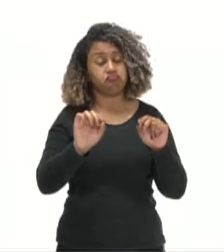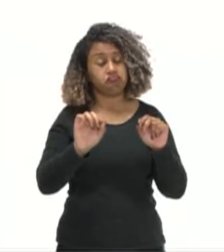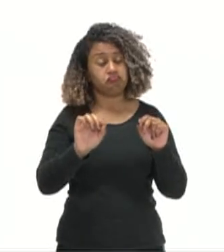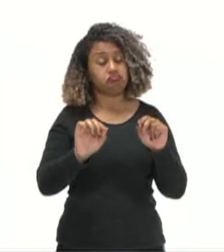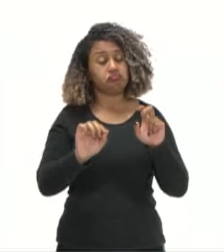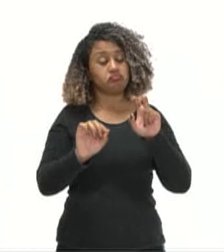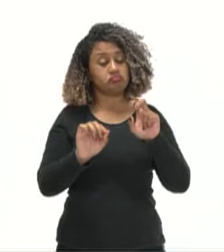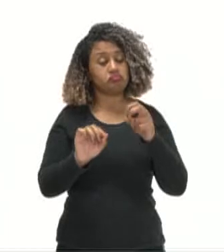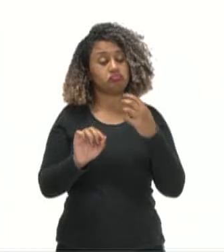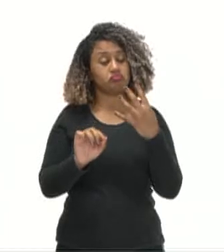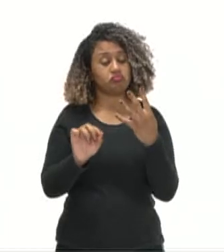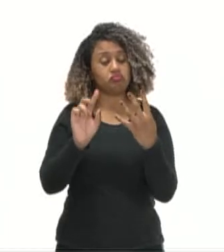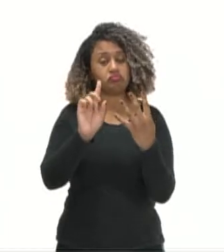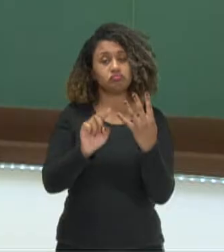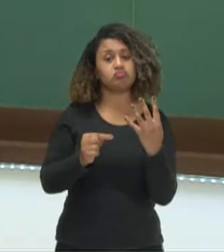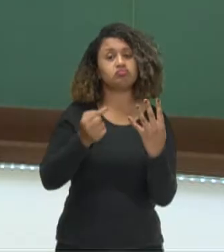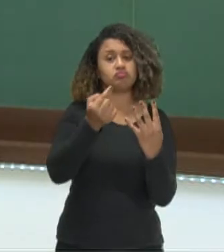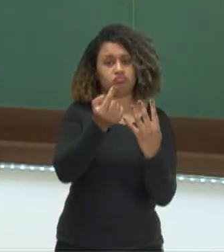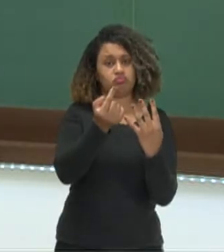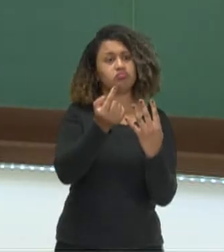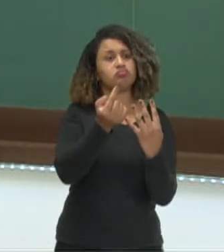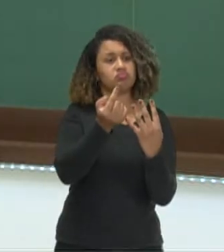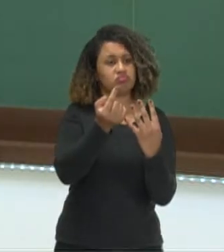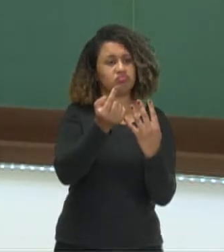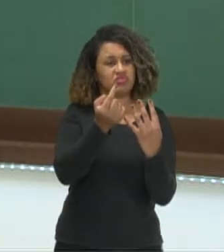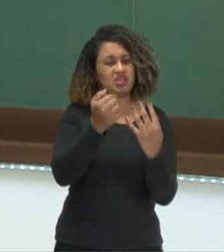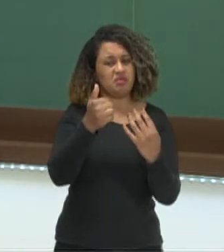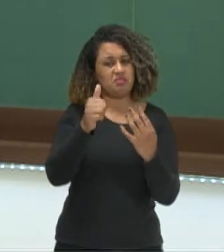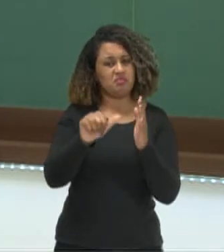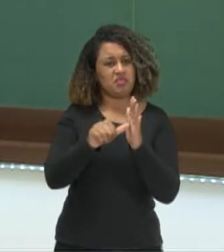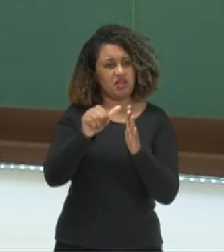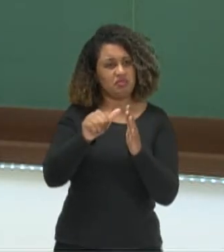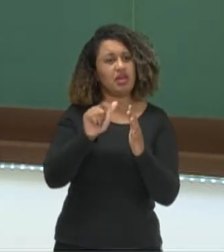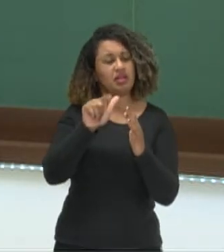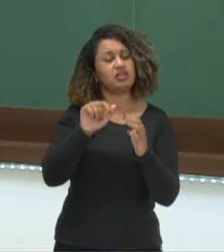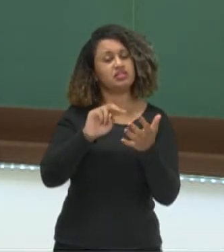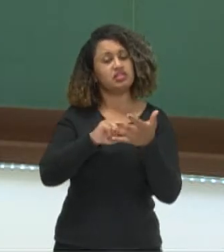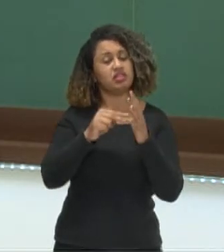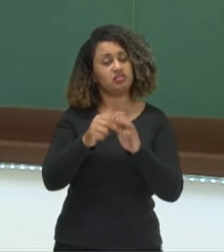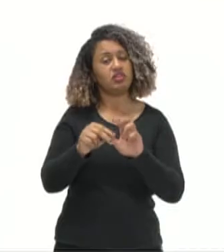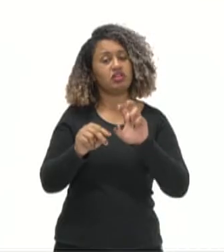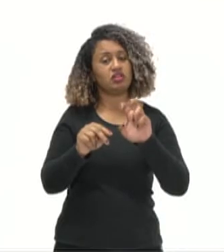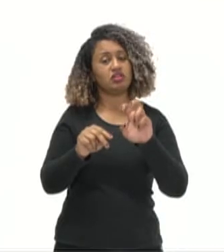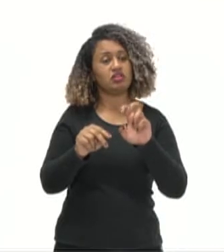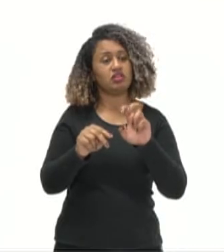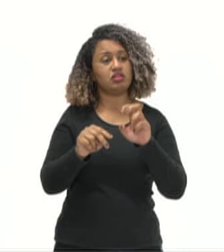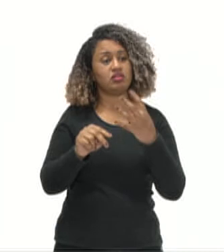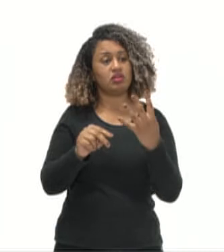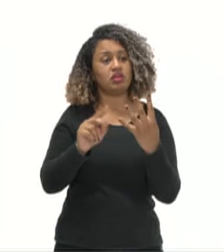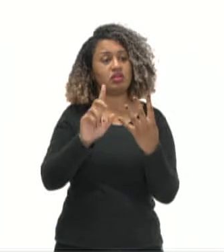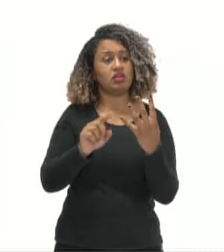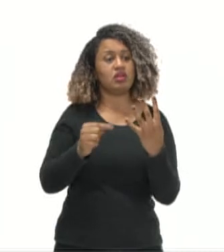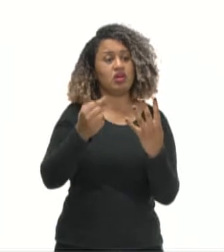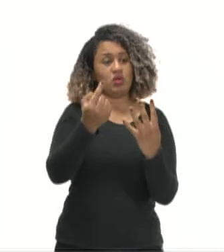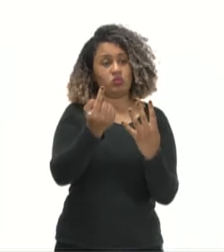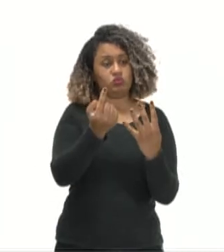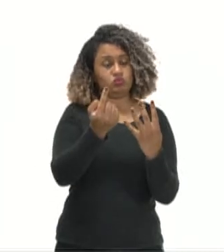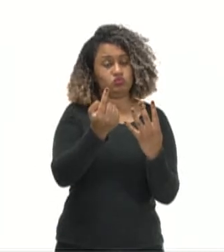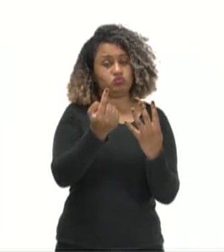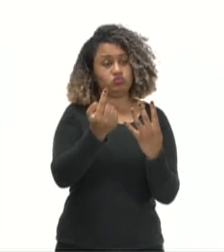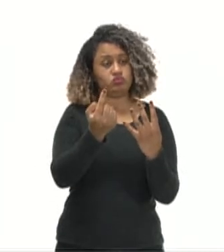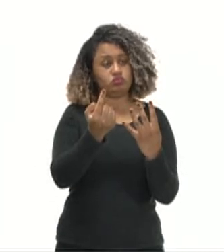à primeira potência. A primeira potência é 54 elevado a 1. Pessoal,